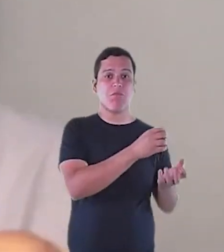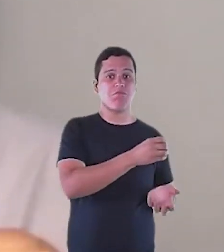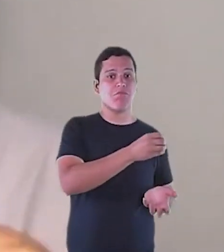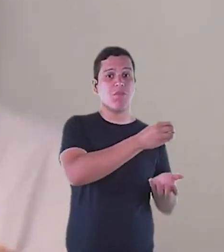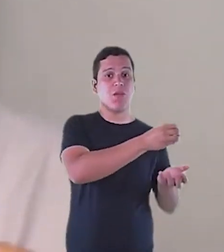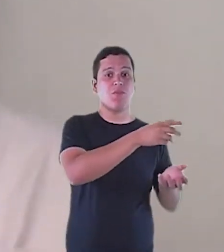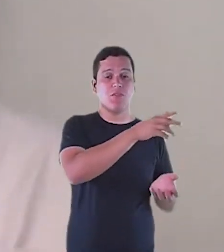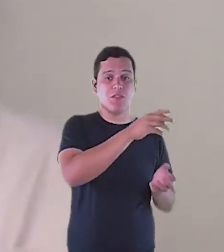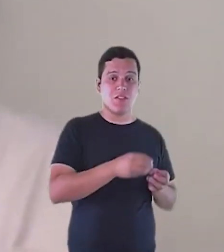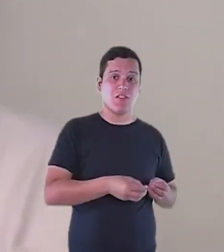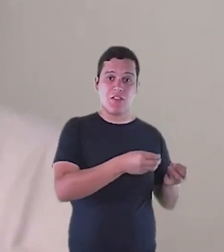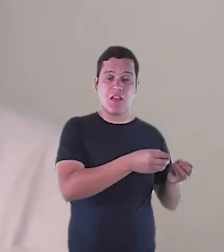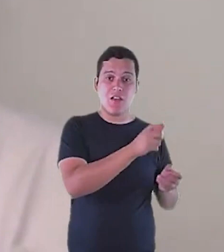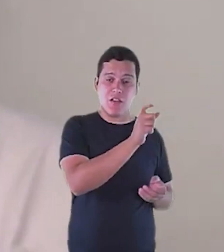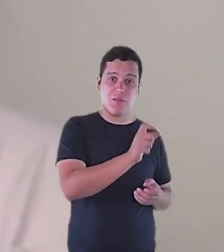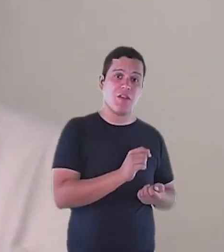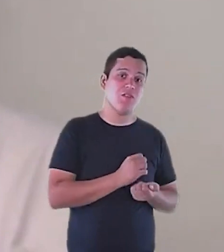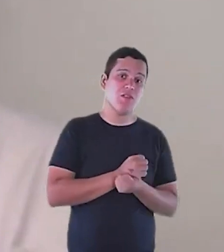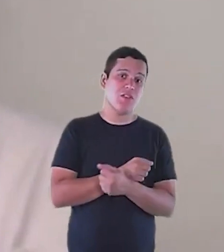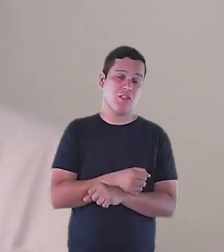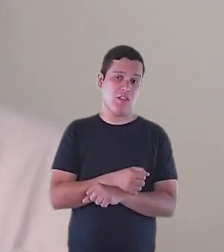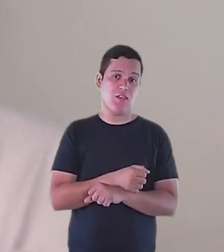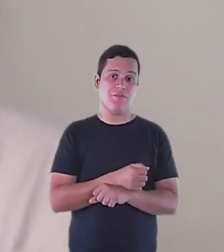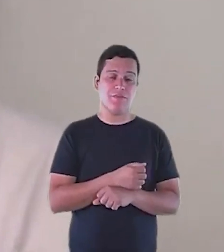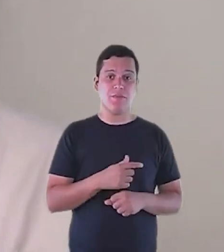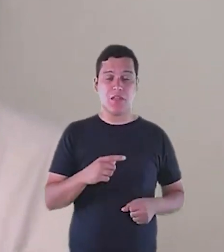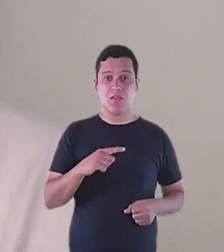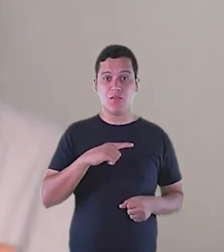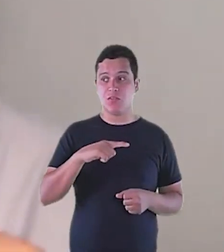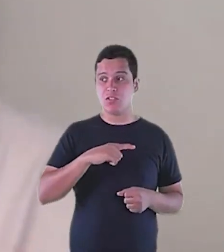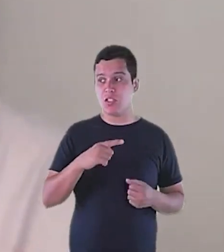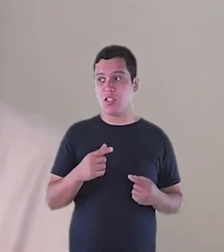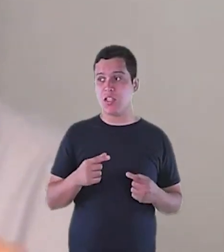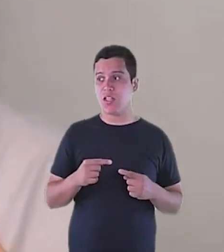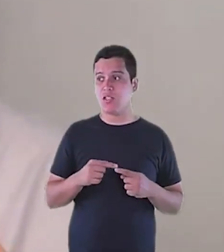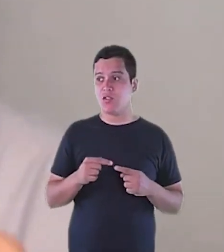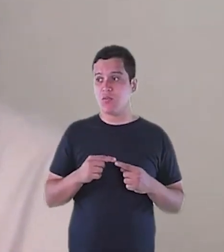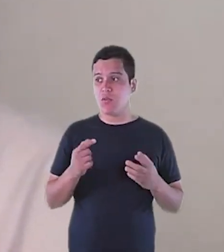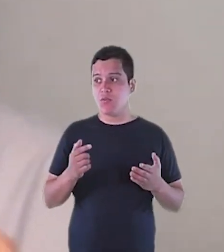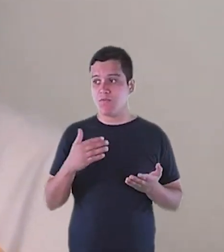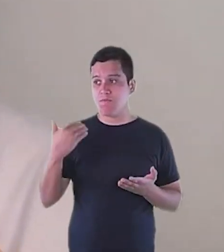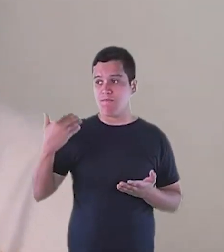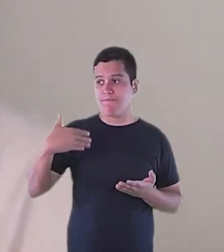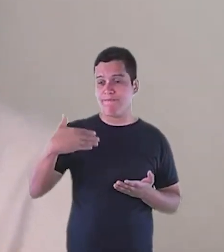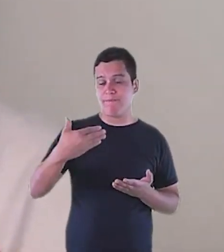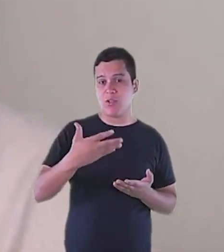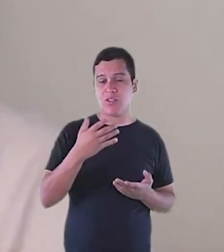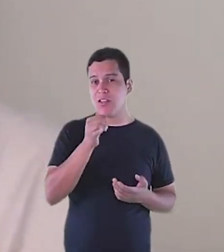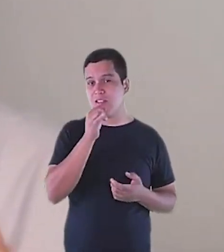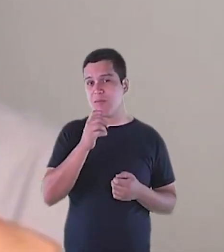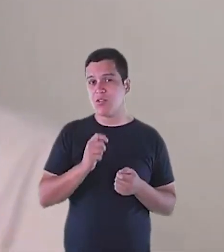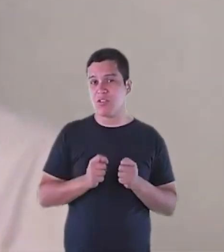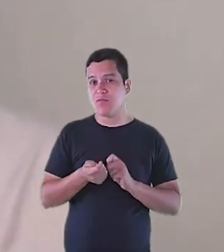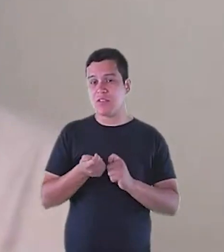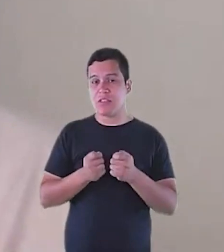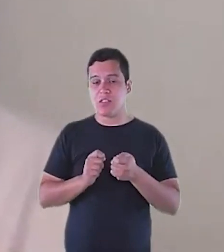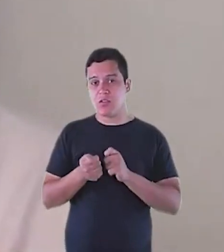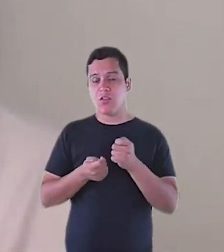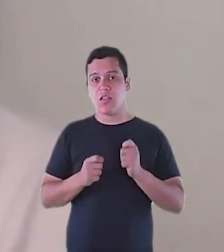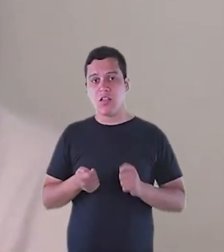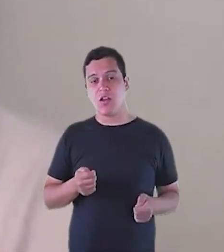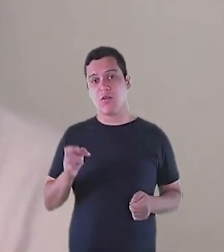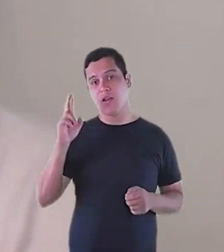que fazia com que houvesse um sutil processo de negociação o tempo todo entre os